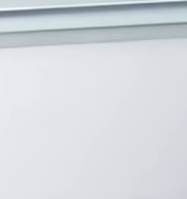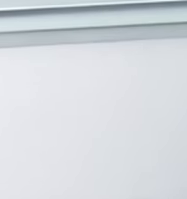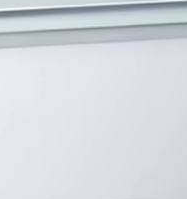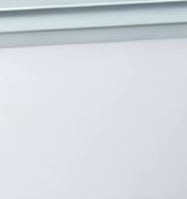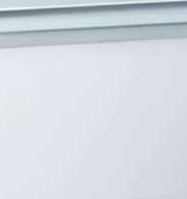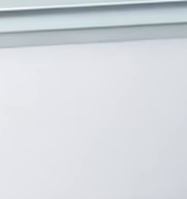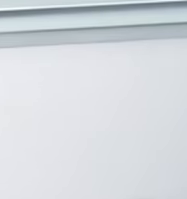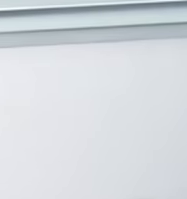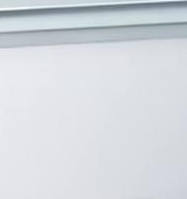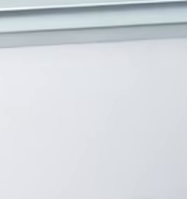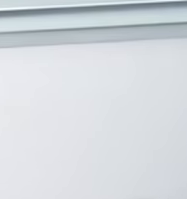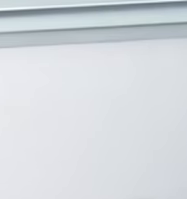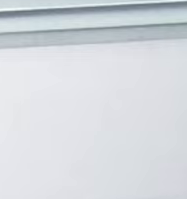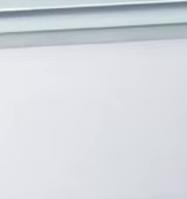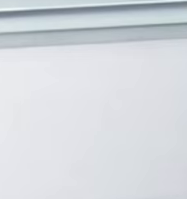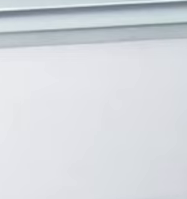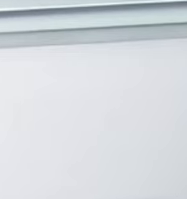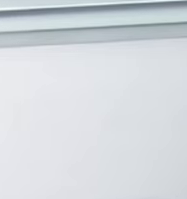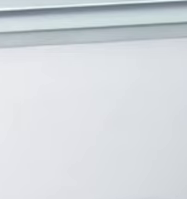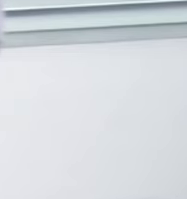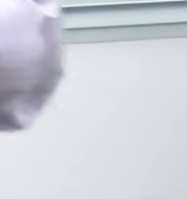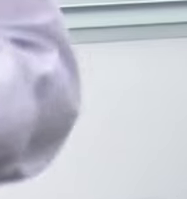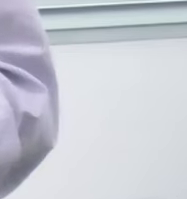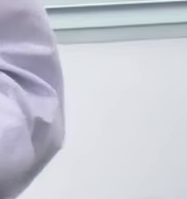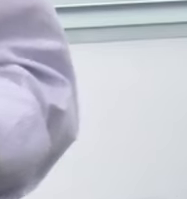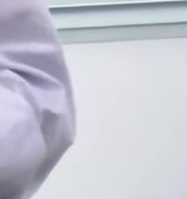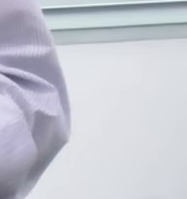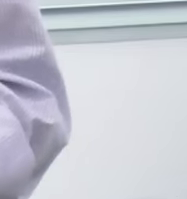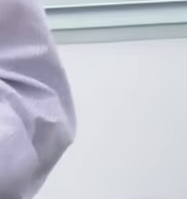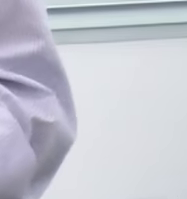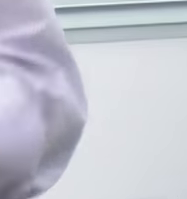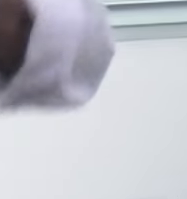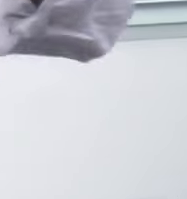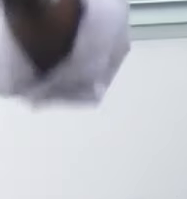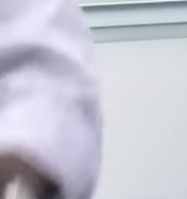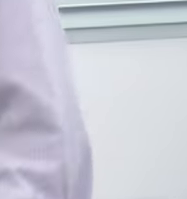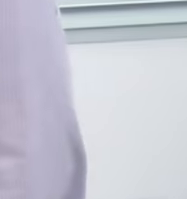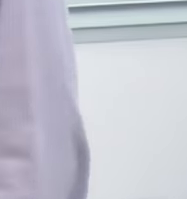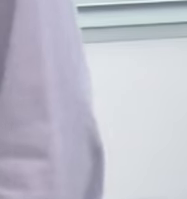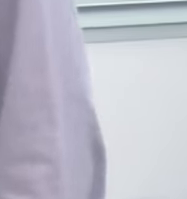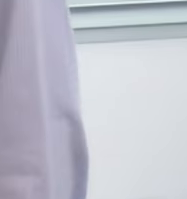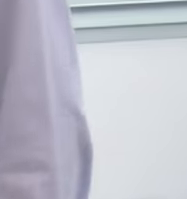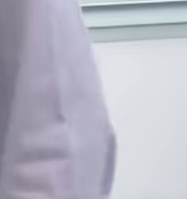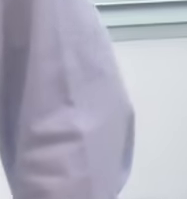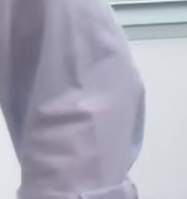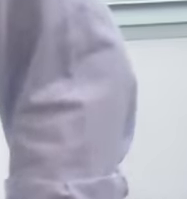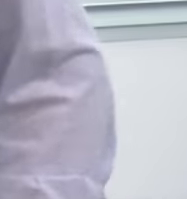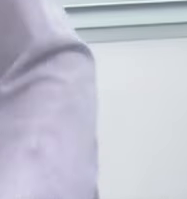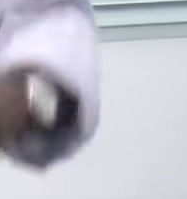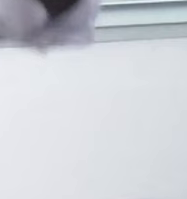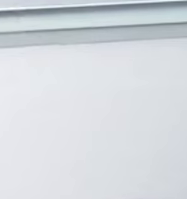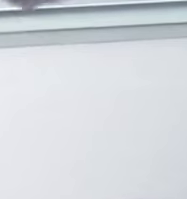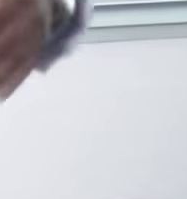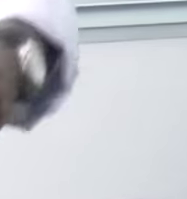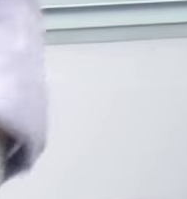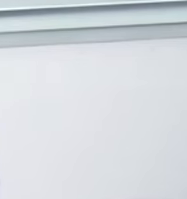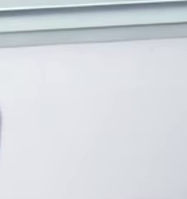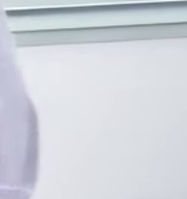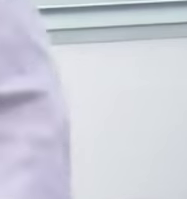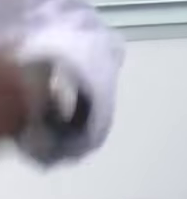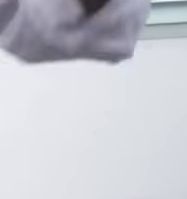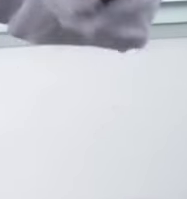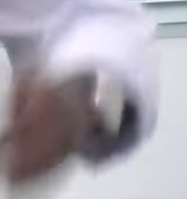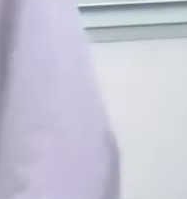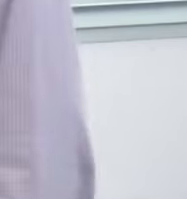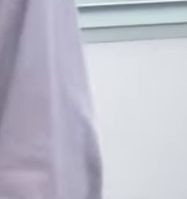a serem agredidos, né, no seu atendimento. Então, fica aqui a minha fala, o agradecimento, e,